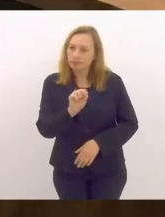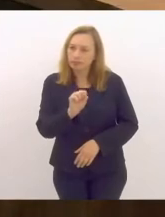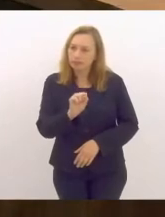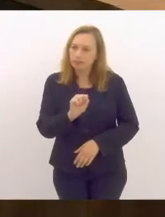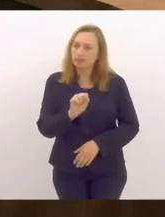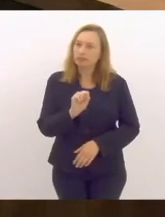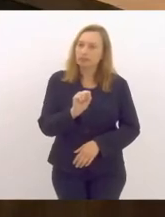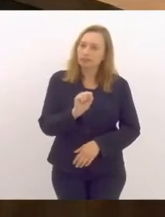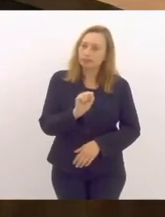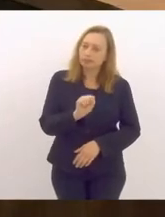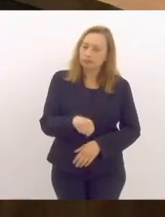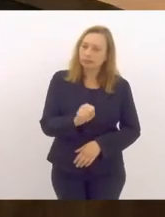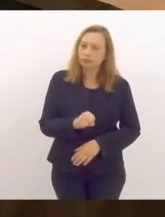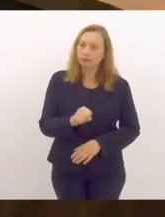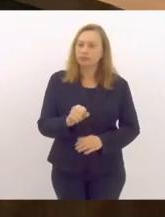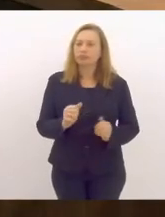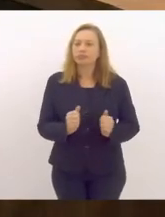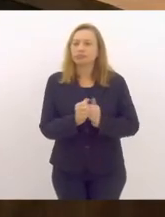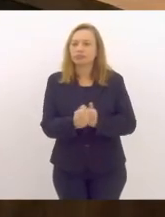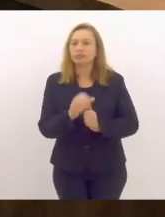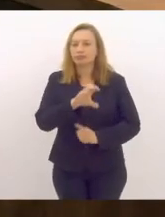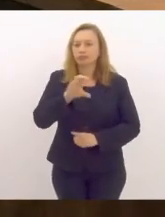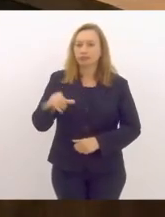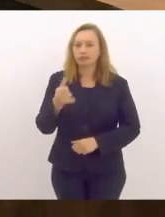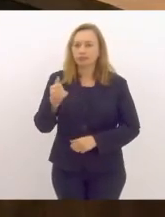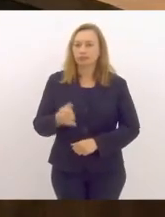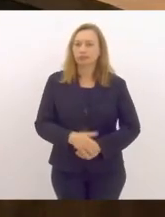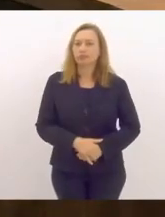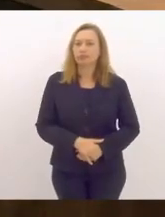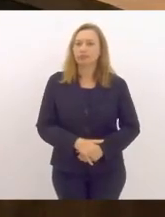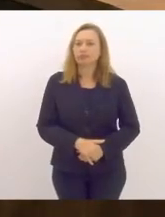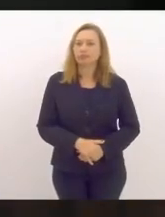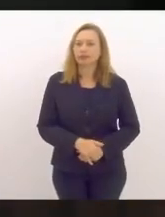de acordo com o parecer da CCJ.